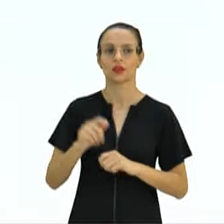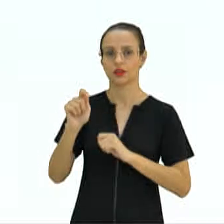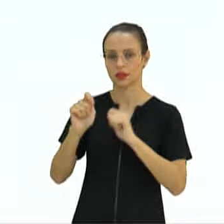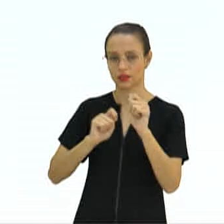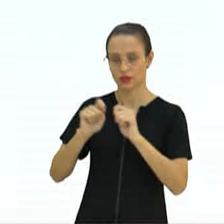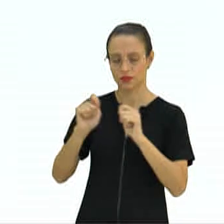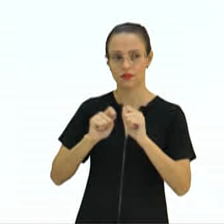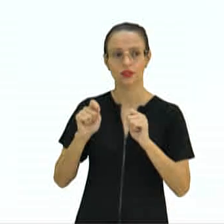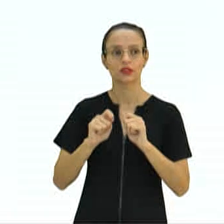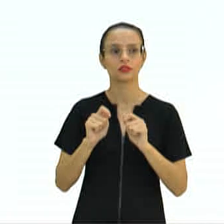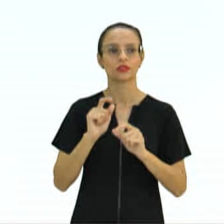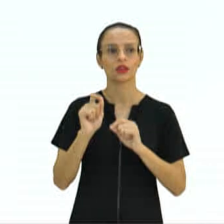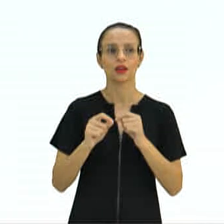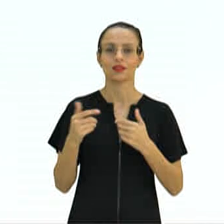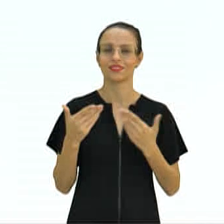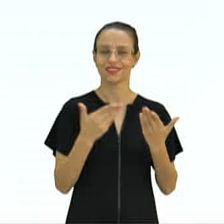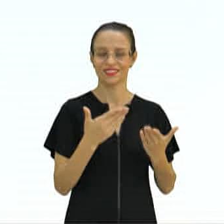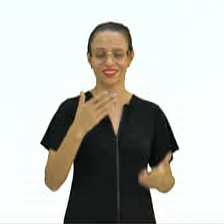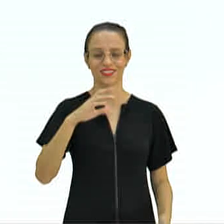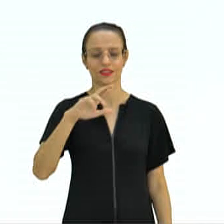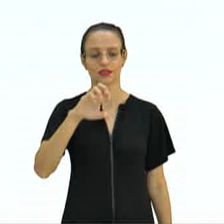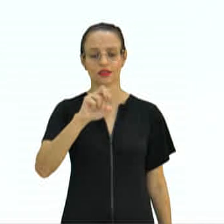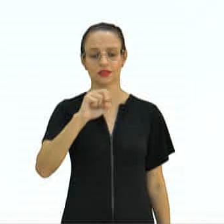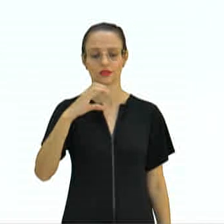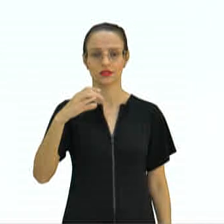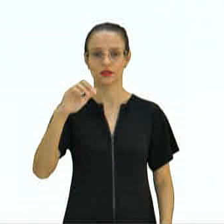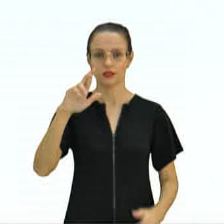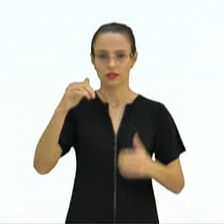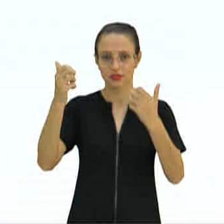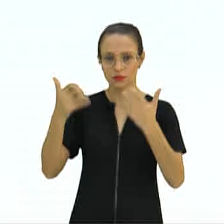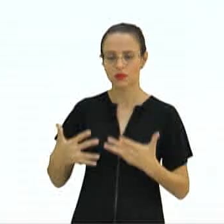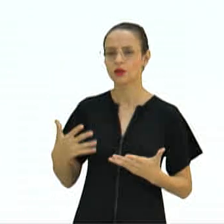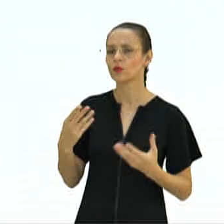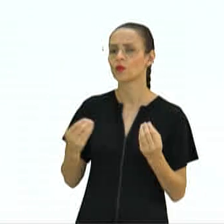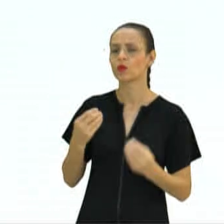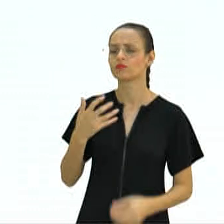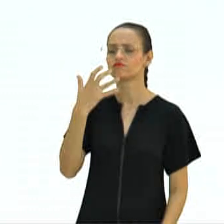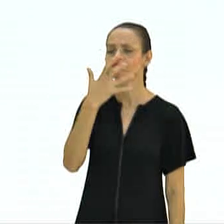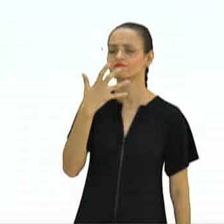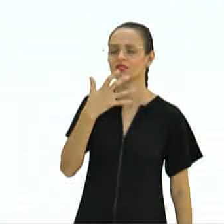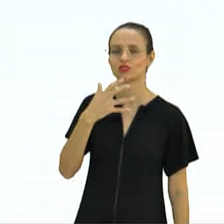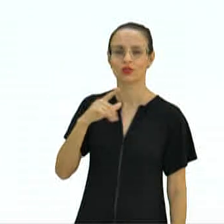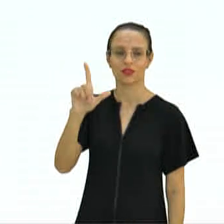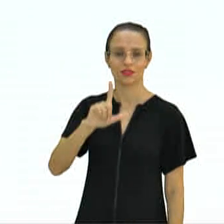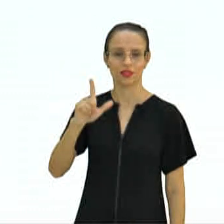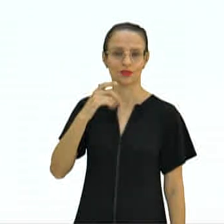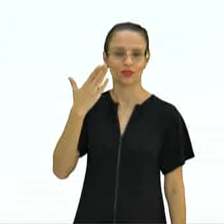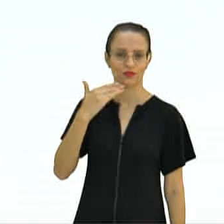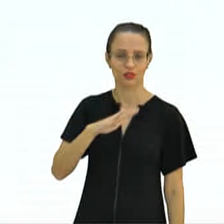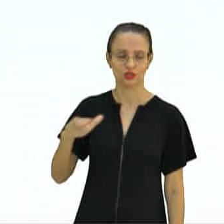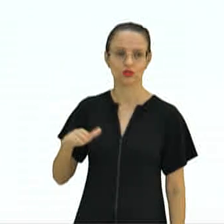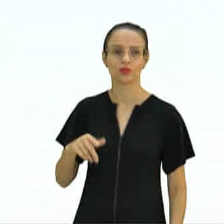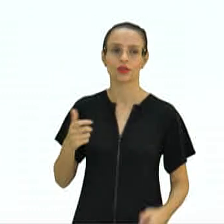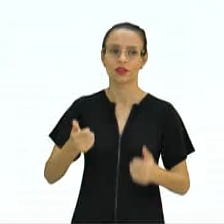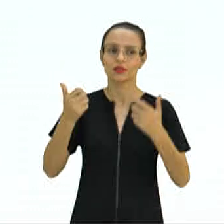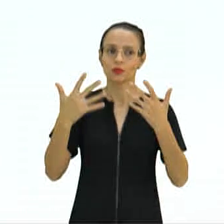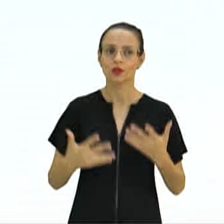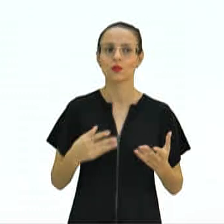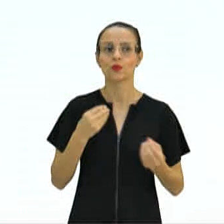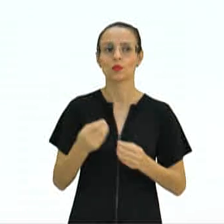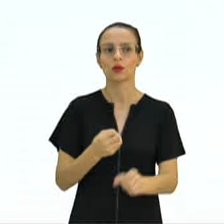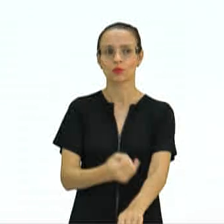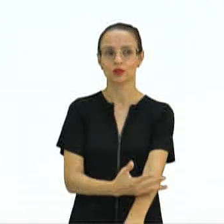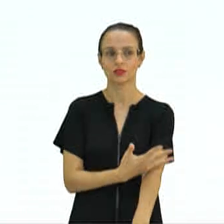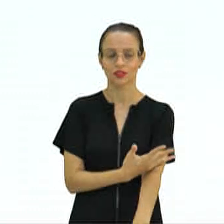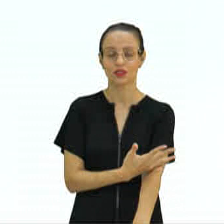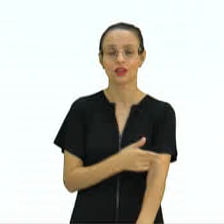a Crescer, ele conta como surgiu sua paixão pela literatura infantil e uma passagem emocionante que passou com